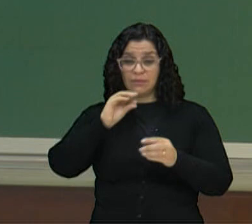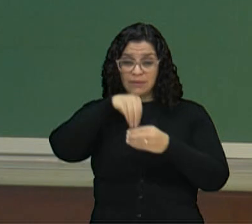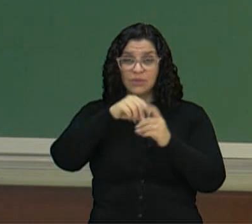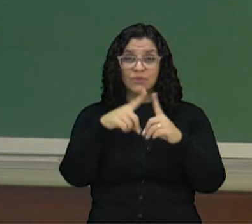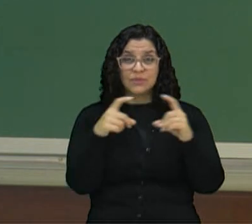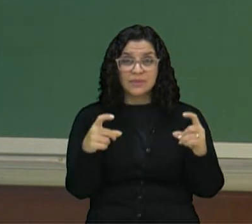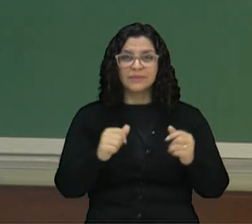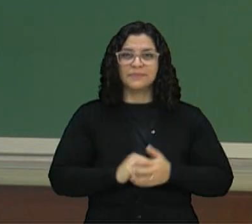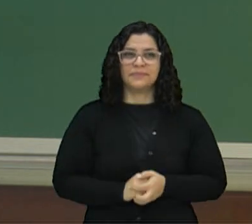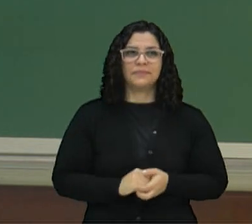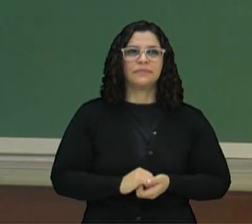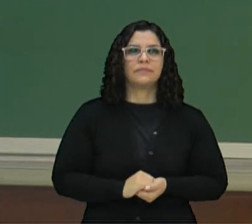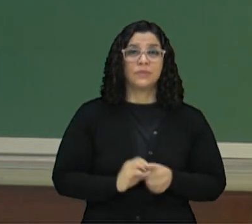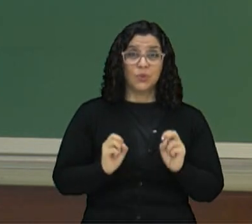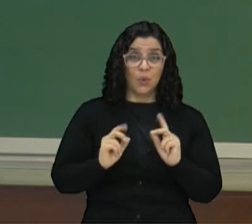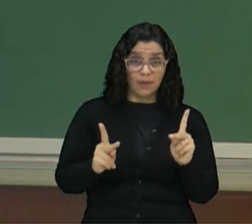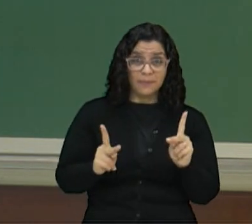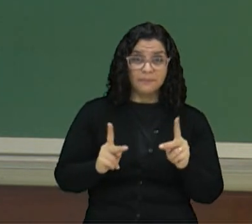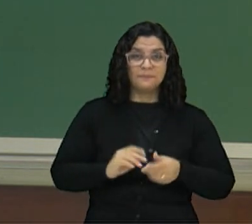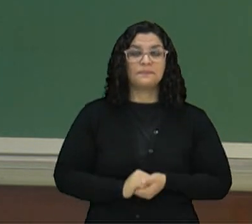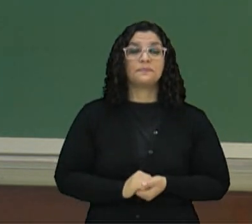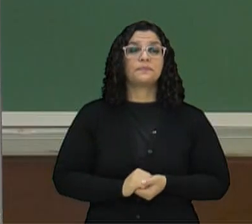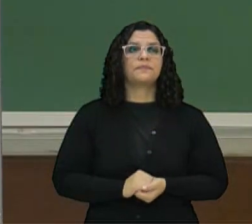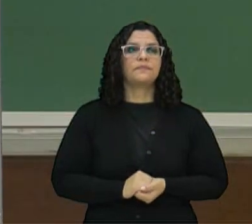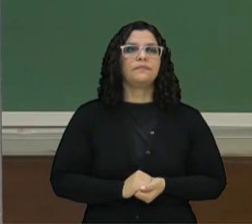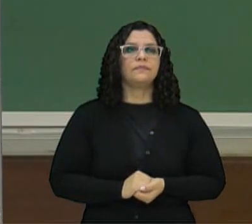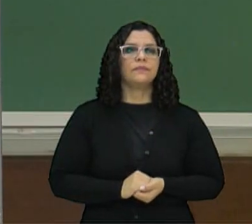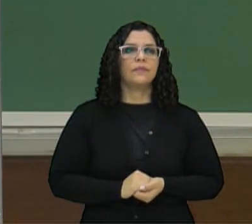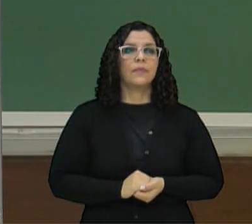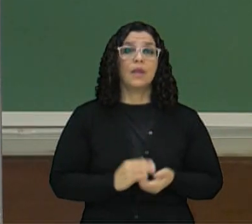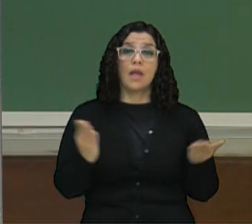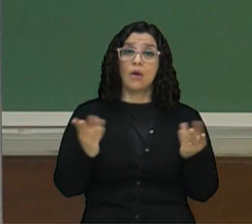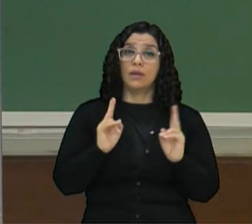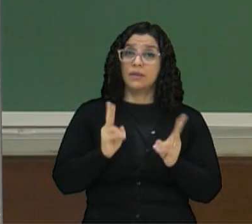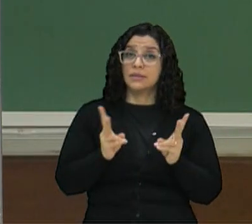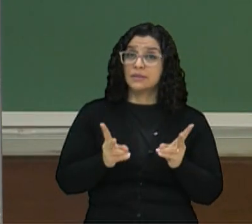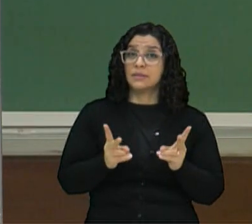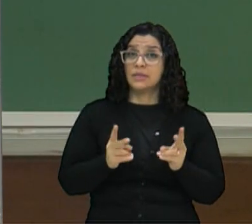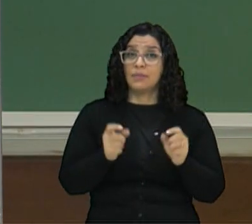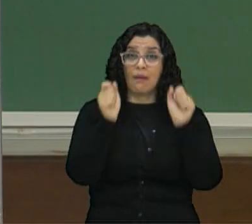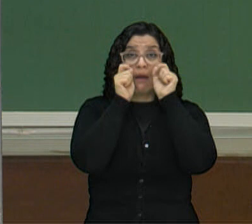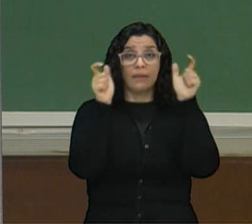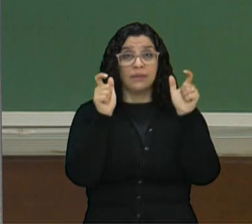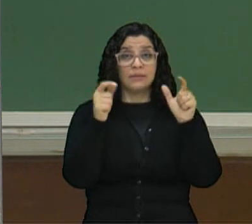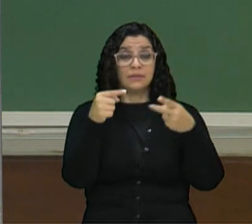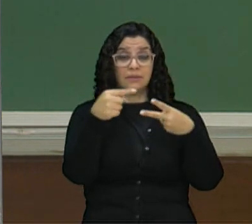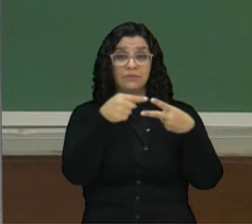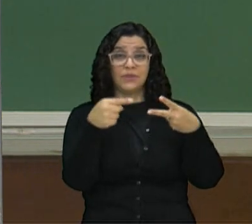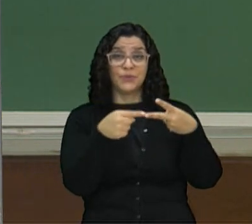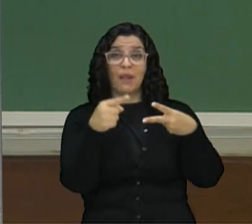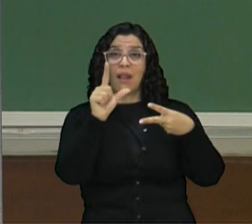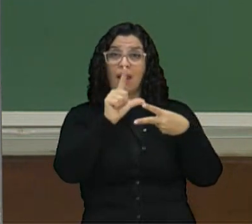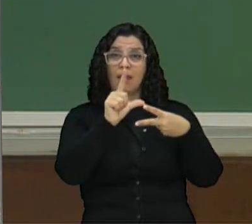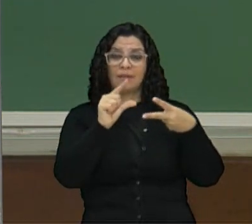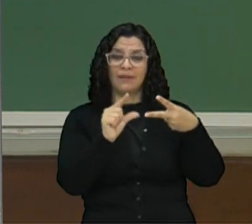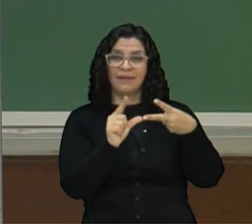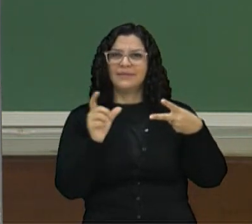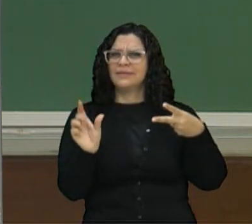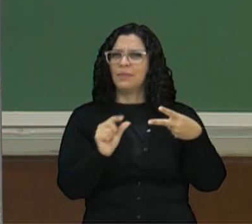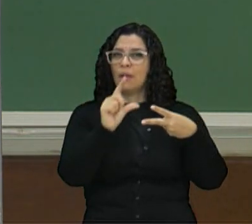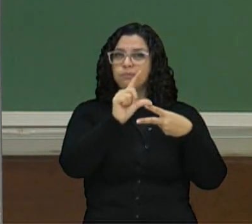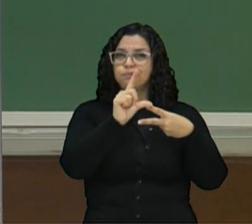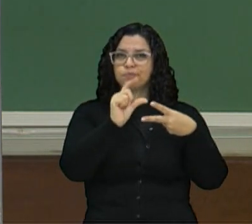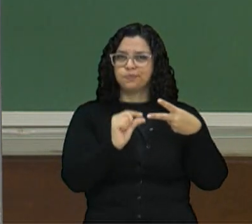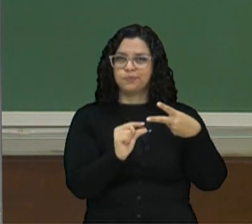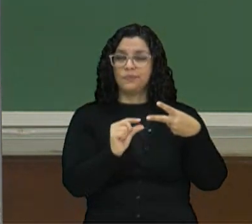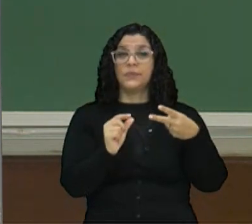científico. Ok, pessoal? Então, sempre com letra maiúscula. E quando nós escrevemos o nome